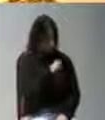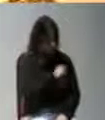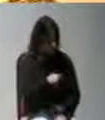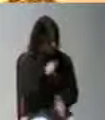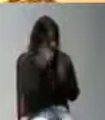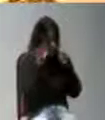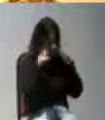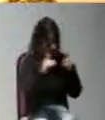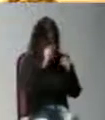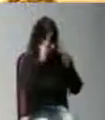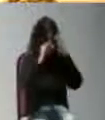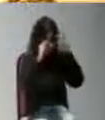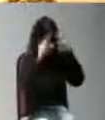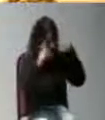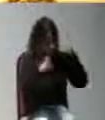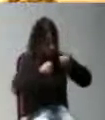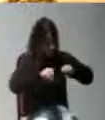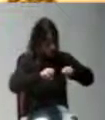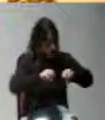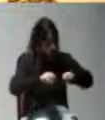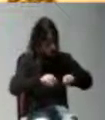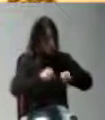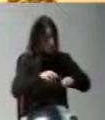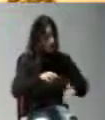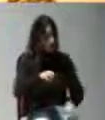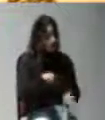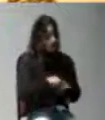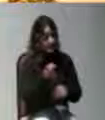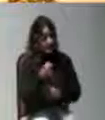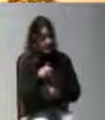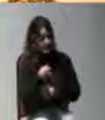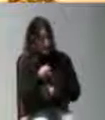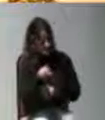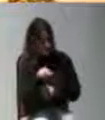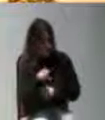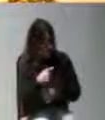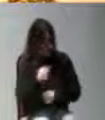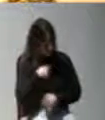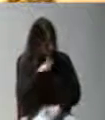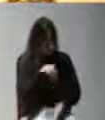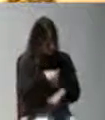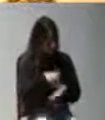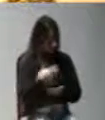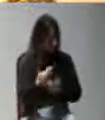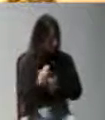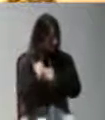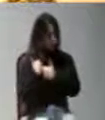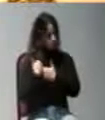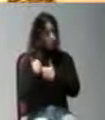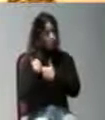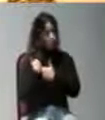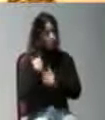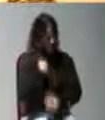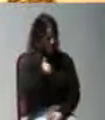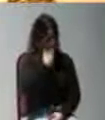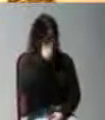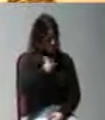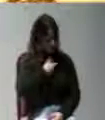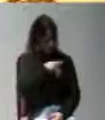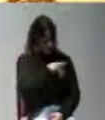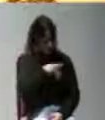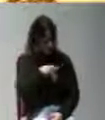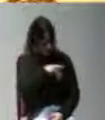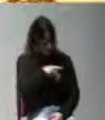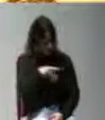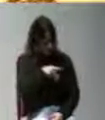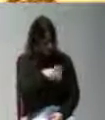sobre a educação e ensino, me coloca em uma posição de muita responsabilidade. Sendo eu mesma professora, ao